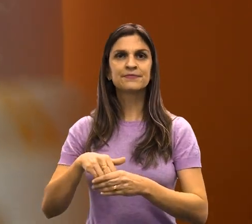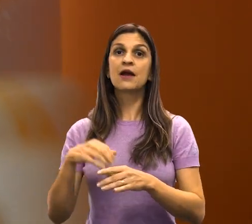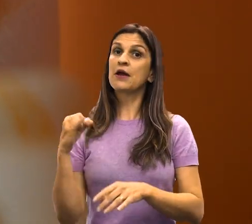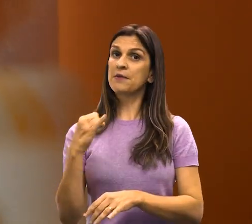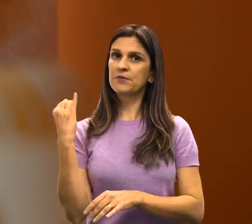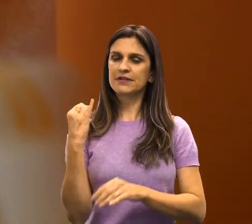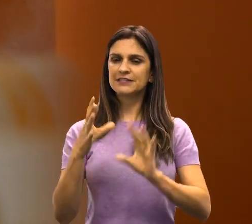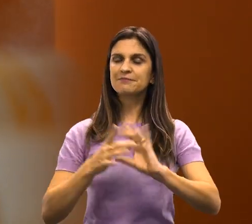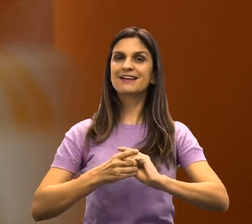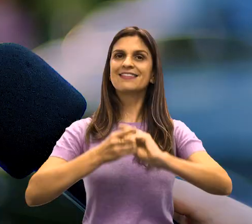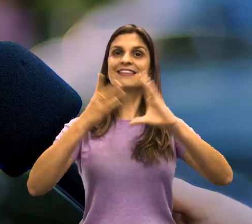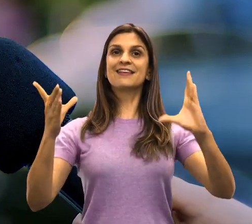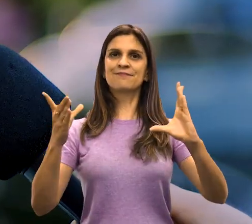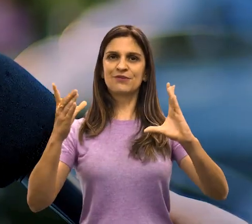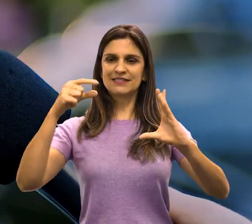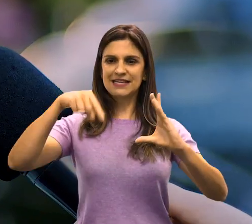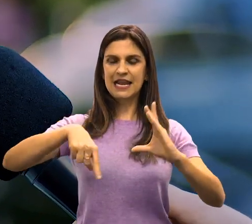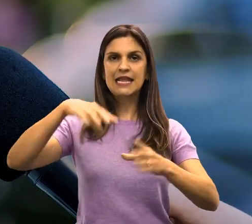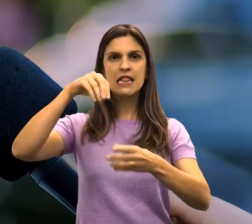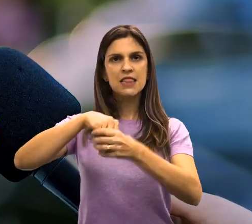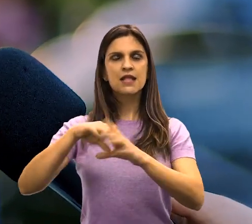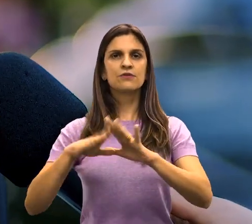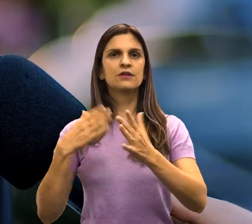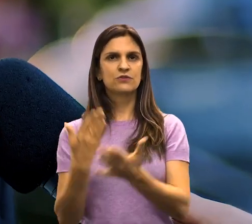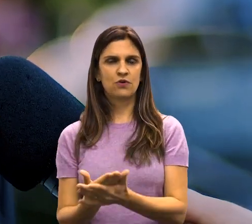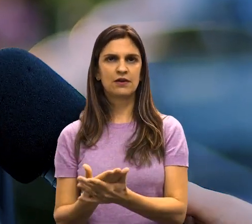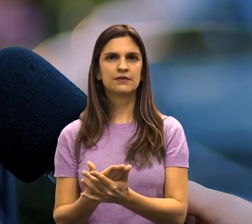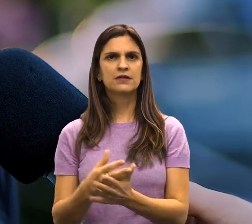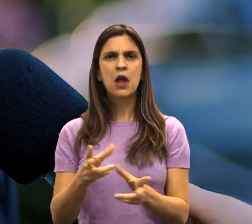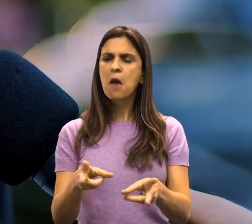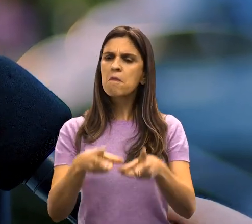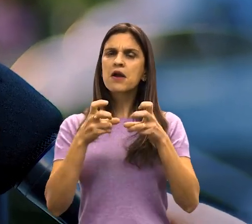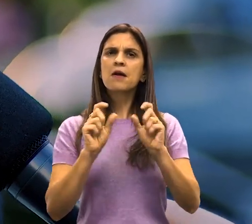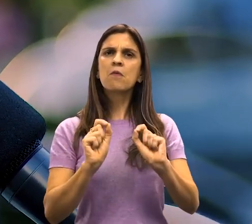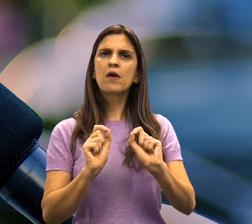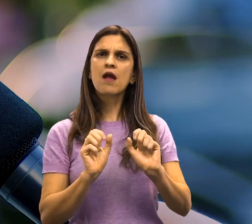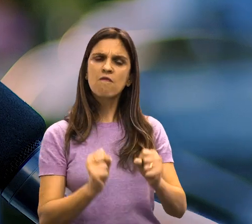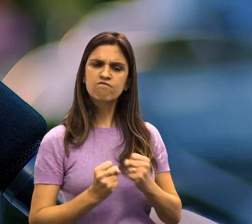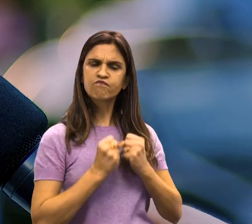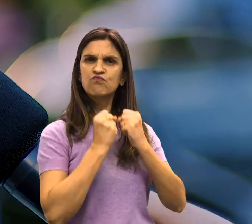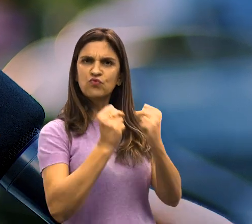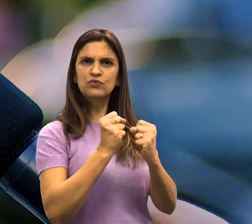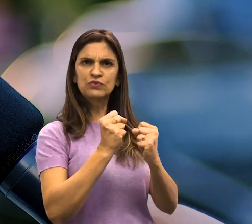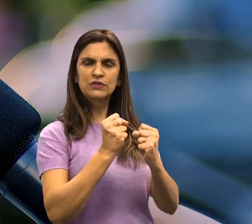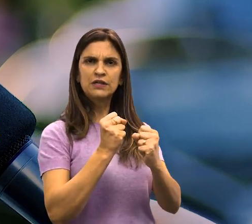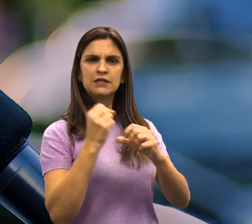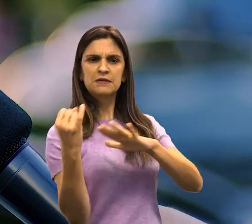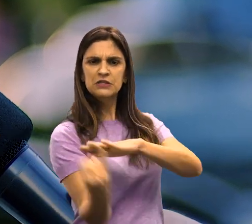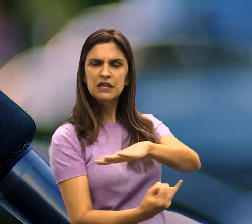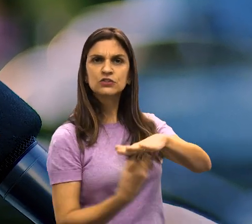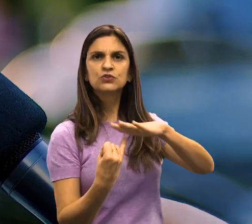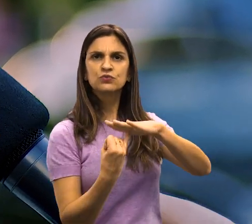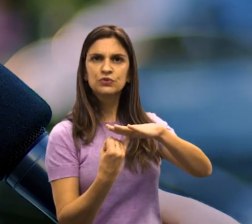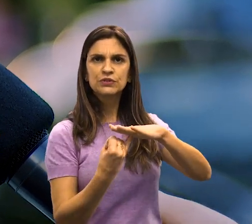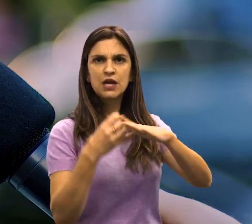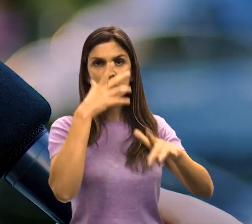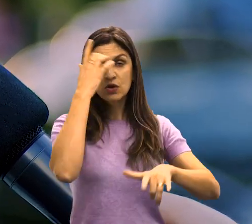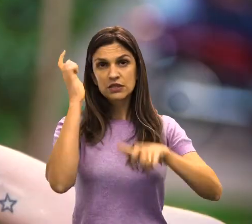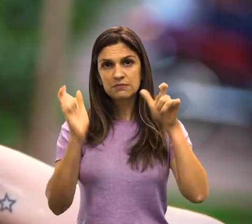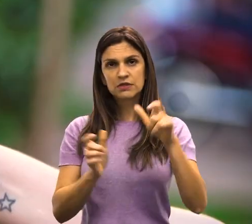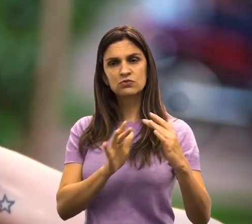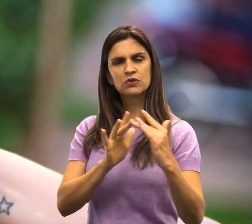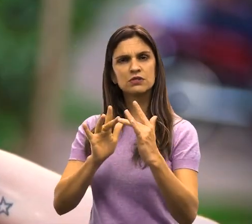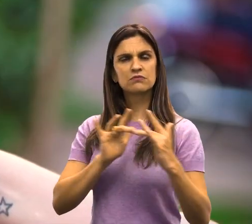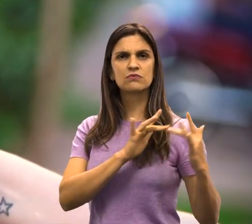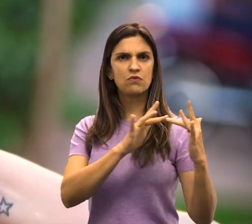do ensino. A gente percebe o fortalecimento da própria instituição, das pessoas envolvidas, a gente que